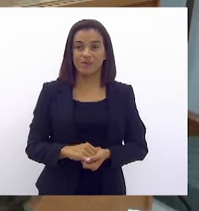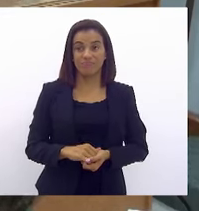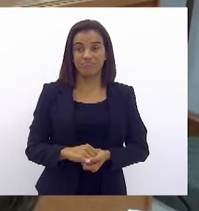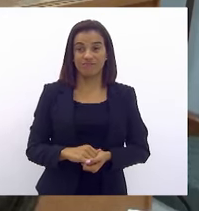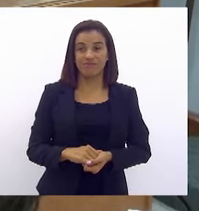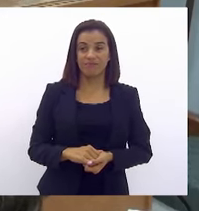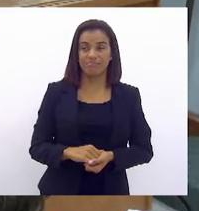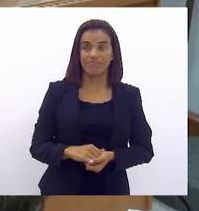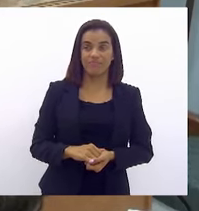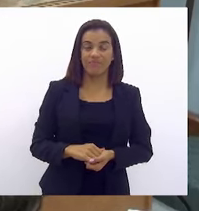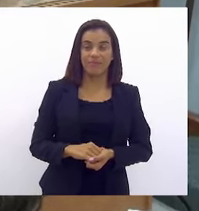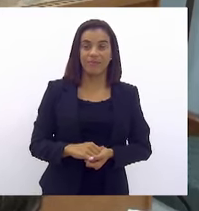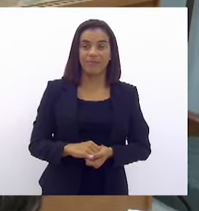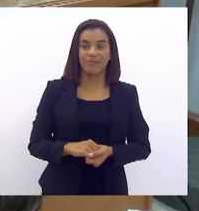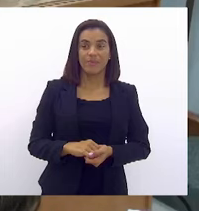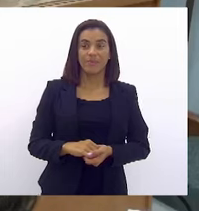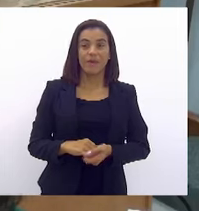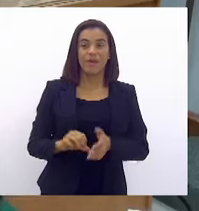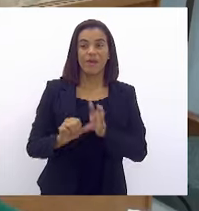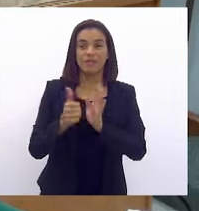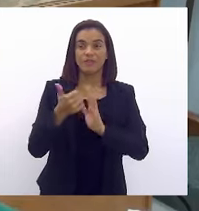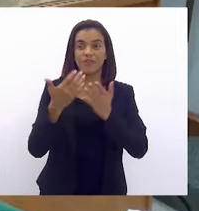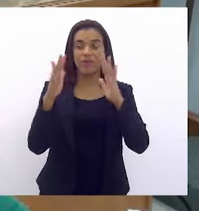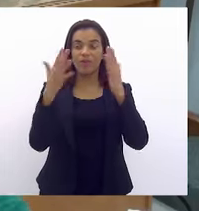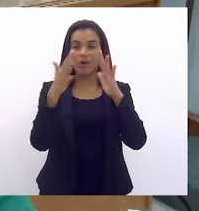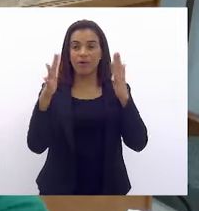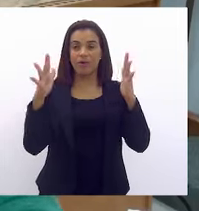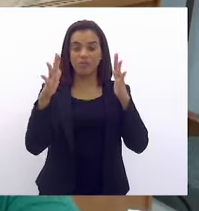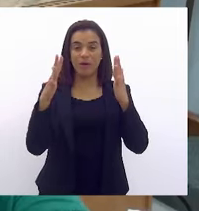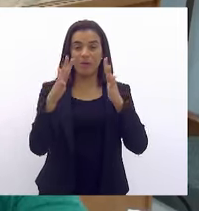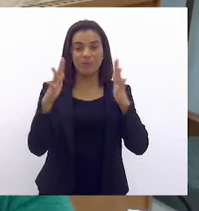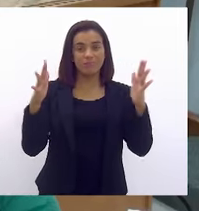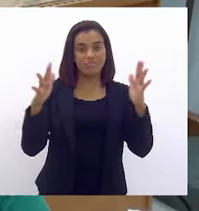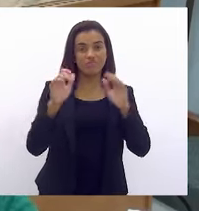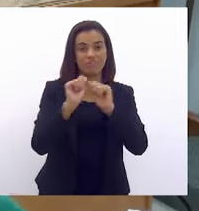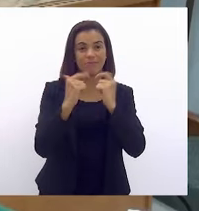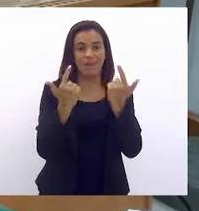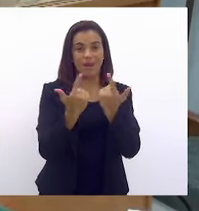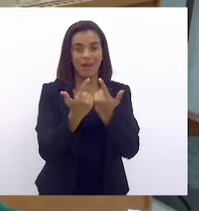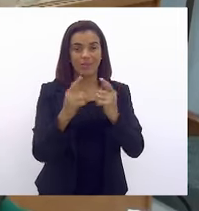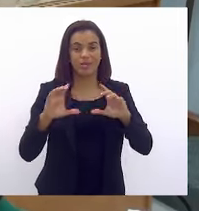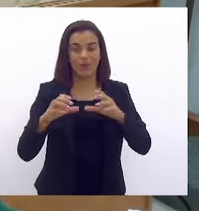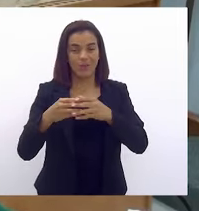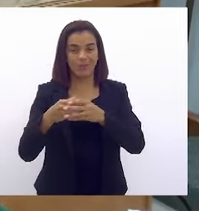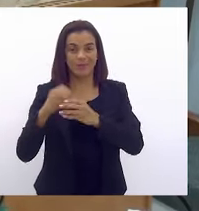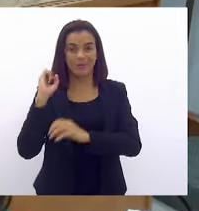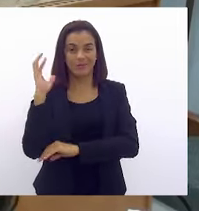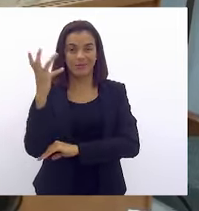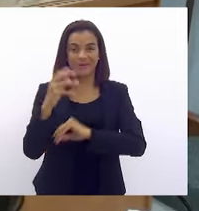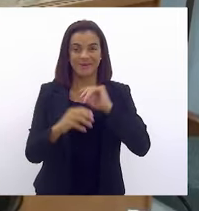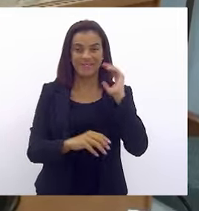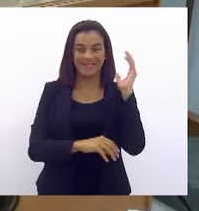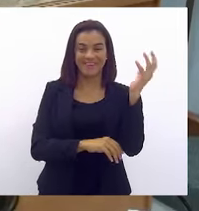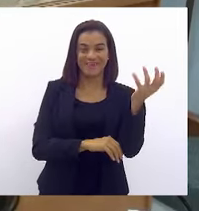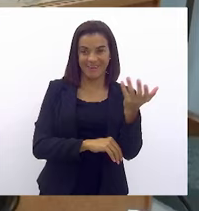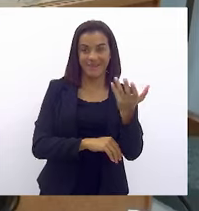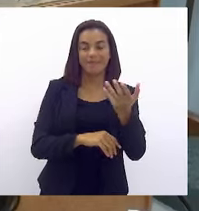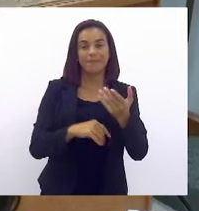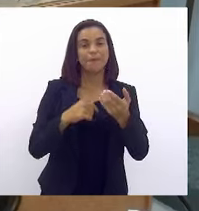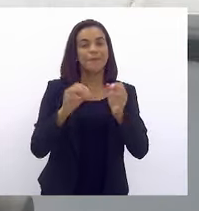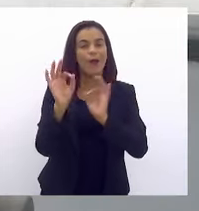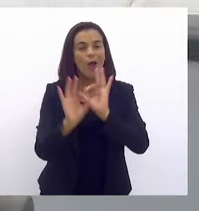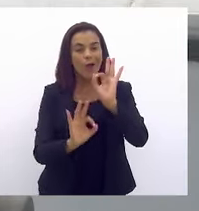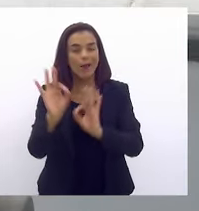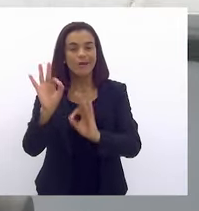Primeiro, quero parabenizar, né, a Alerj, né, através da Comissão de Meio Ambiente, está organizando essa audiência